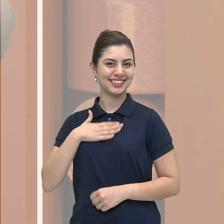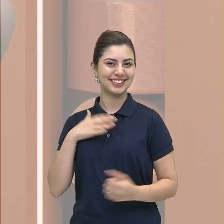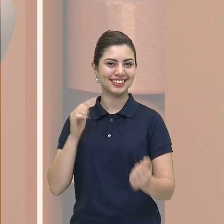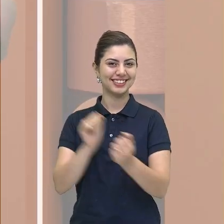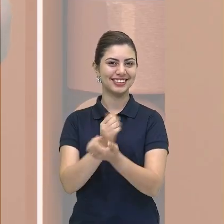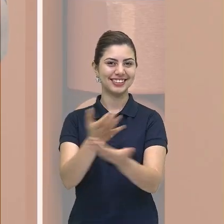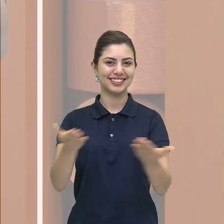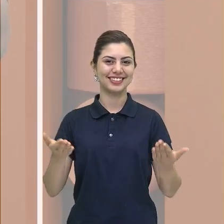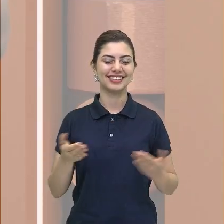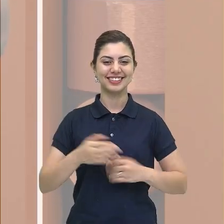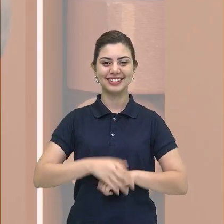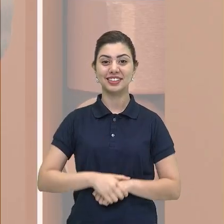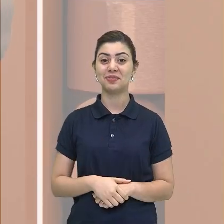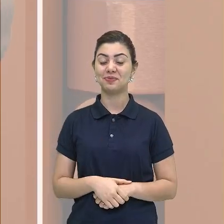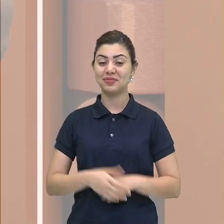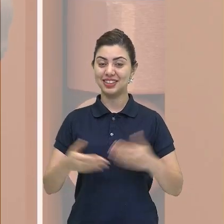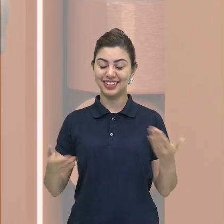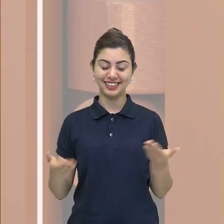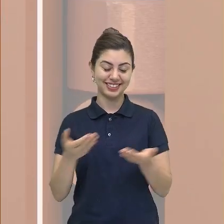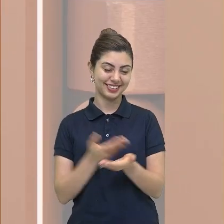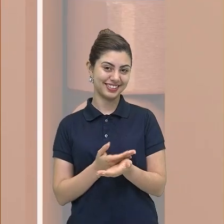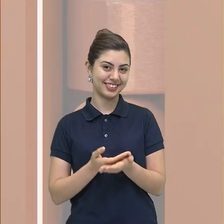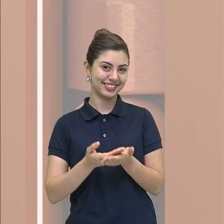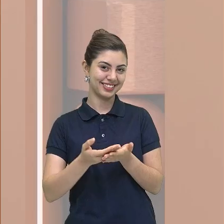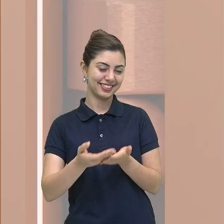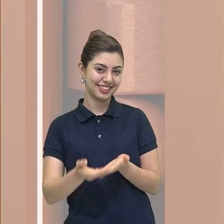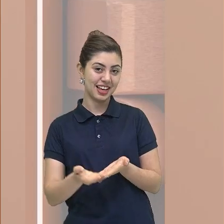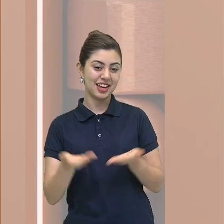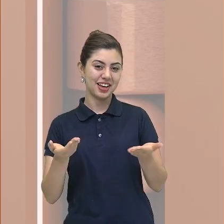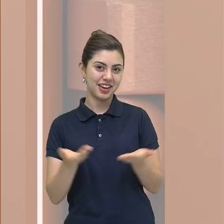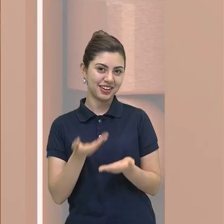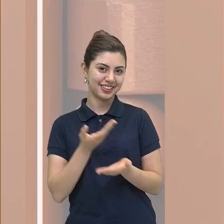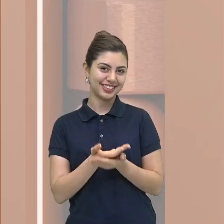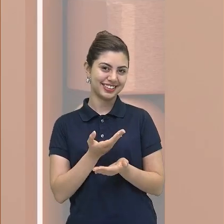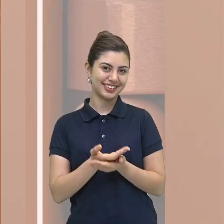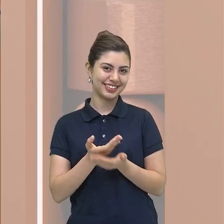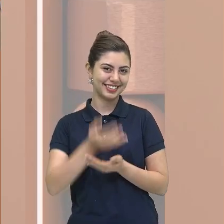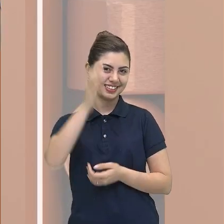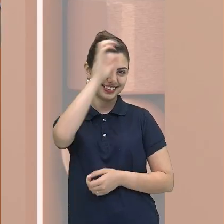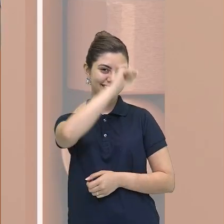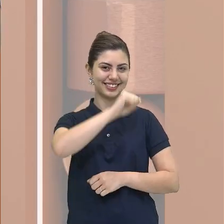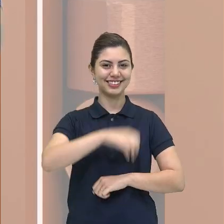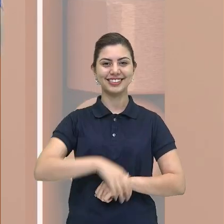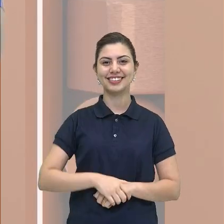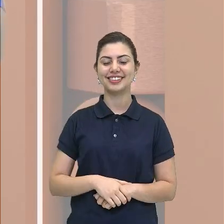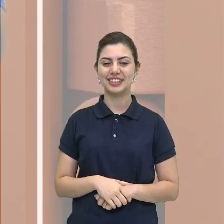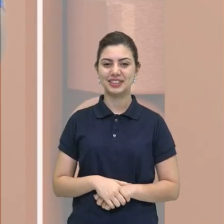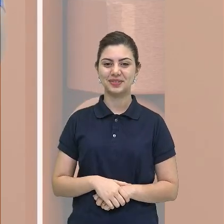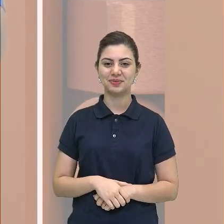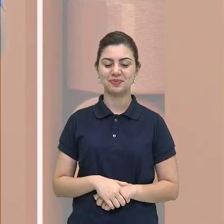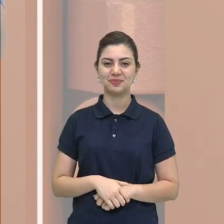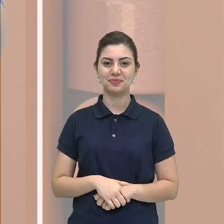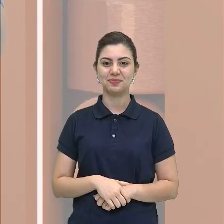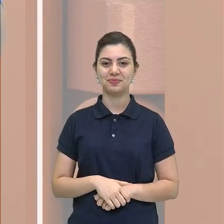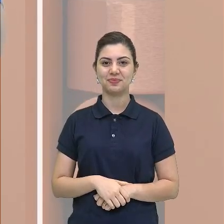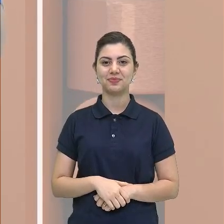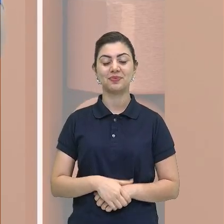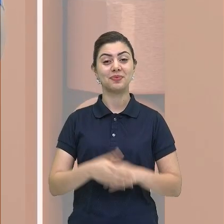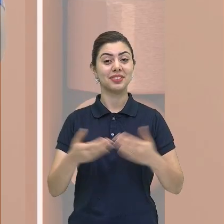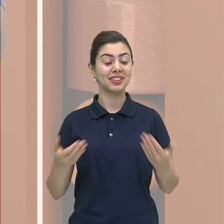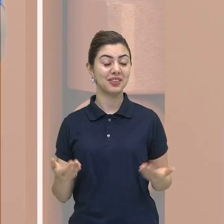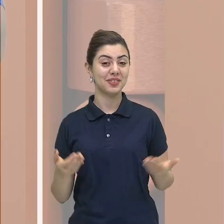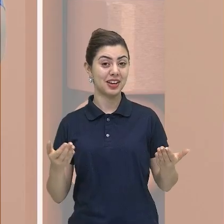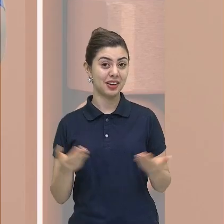com vocês para darmos continuidade no nosso processo de aprendizagem. Então eu quero convidar você a